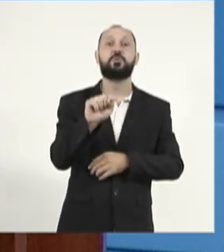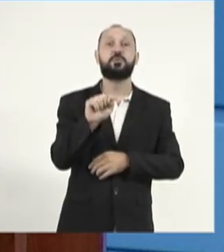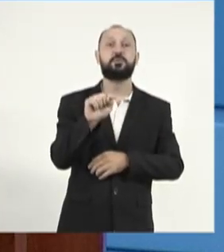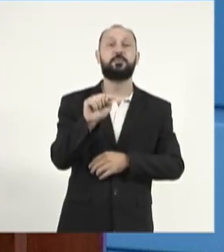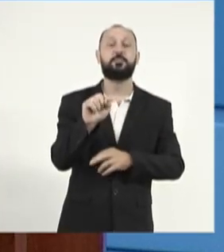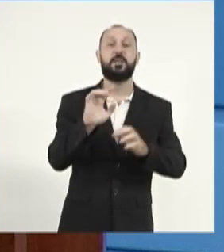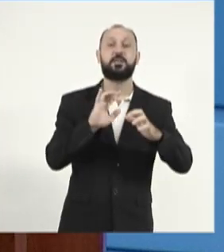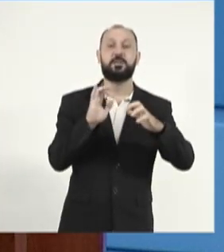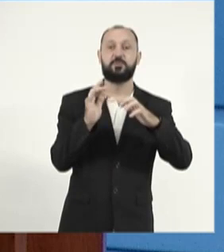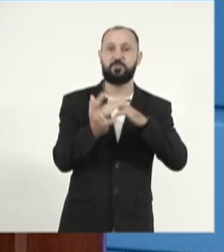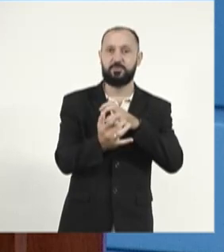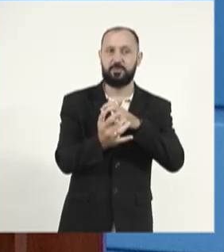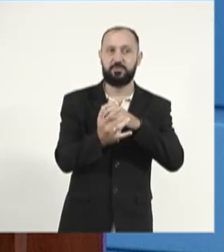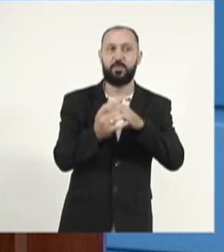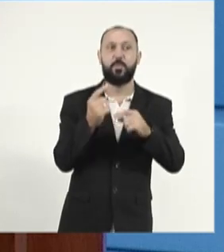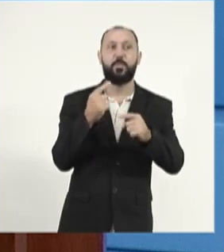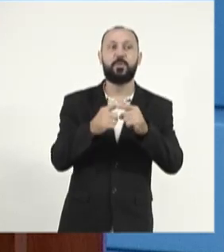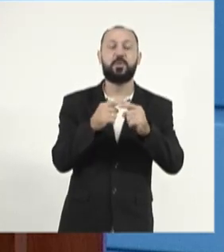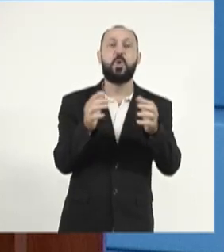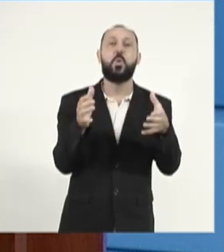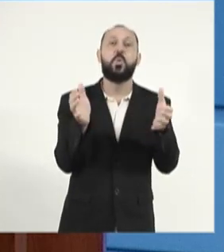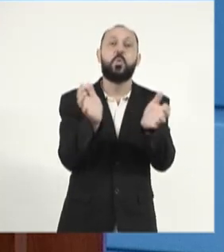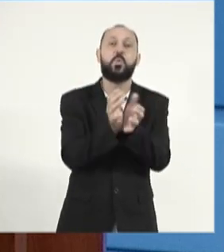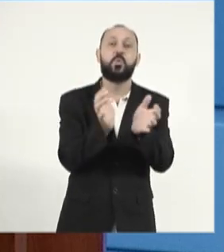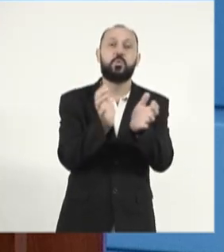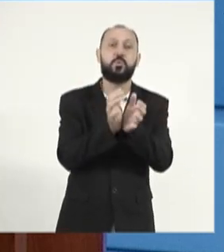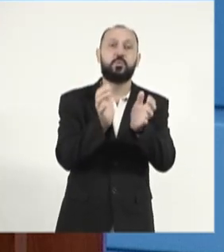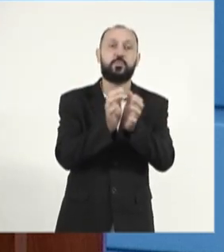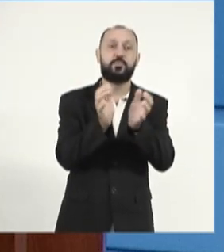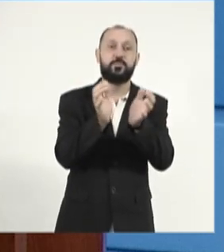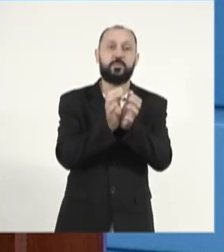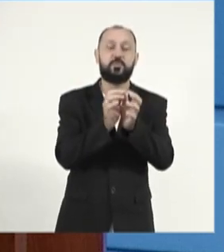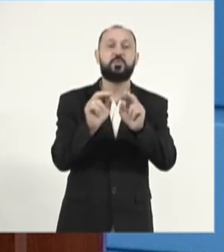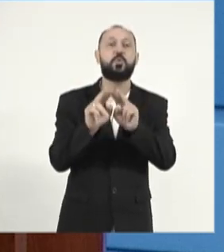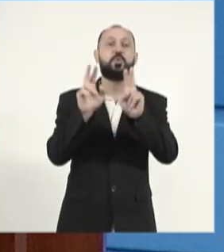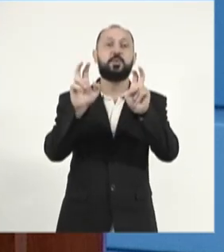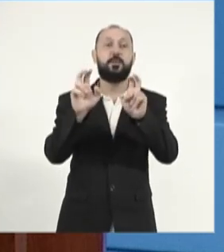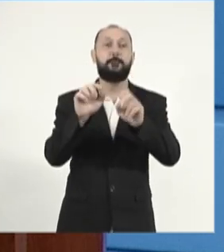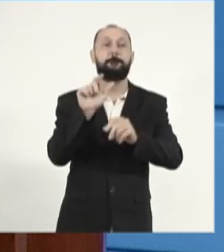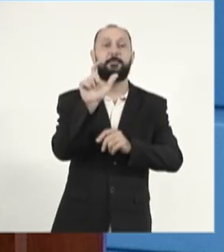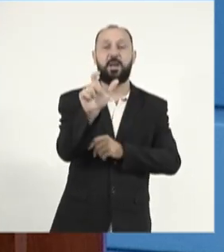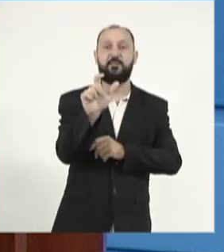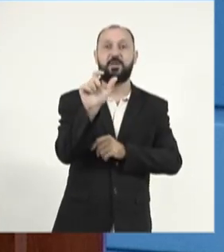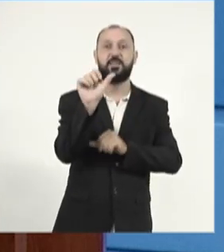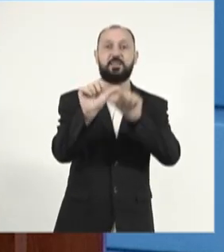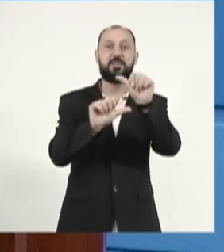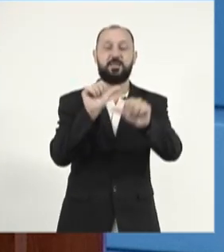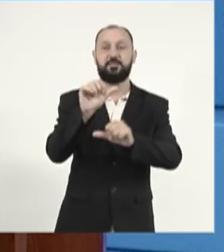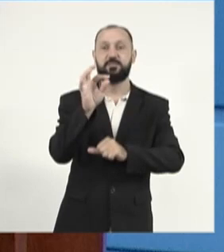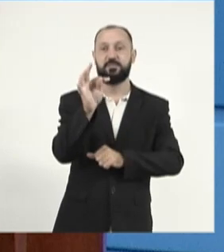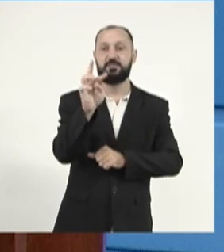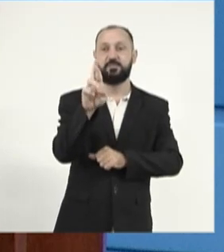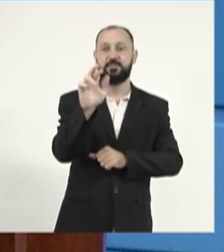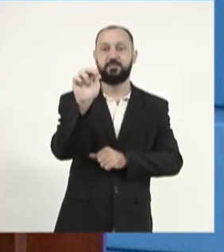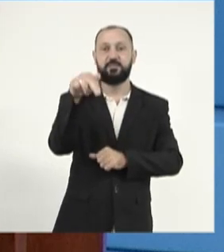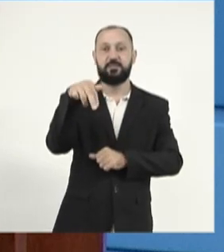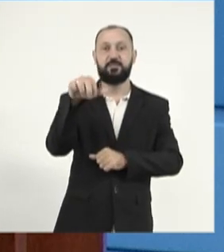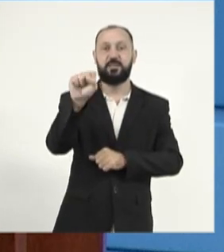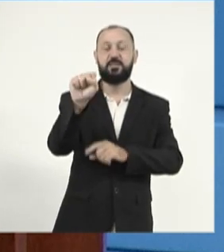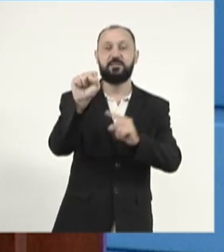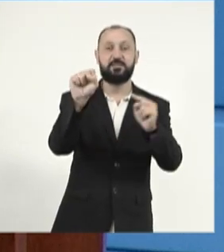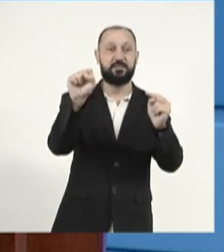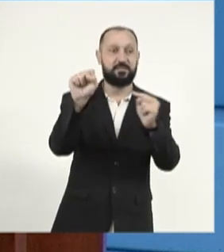pelas redes sociais, porque o grupo traz no seu tema a palavra trans. E